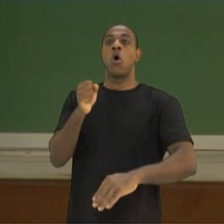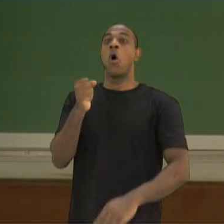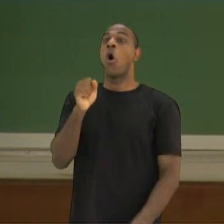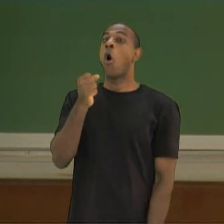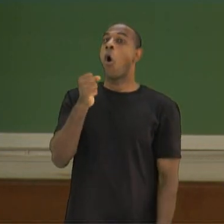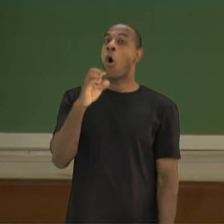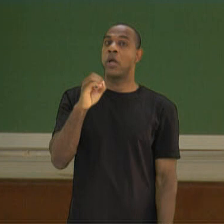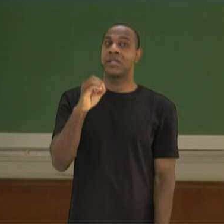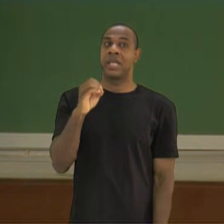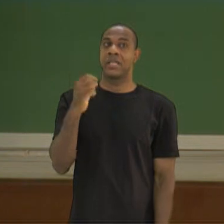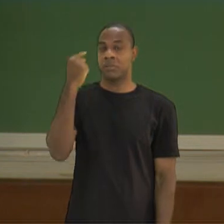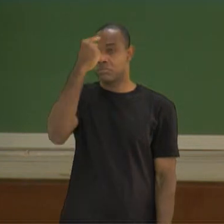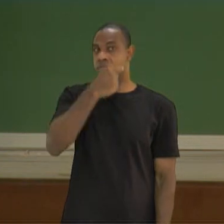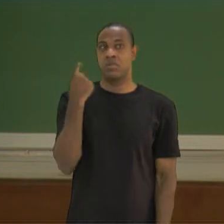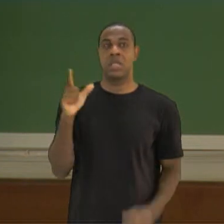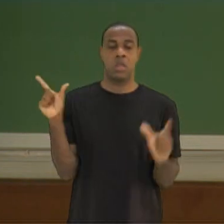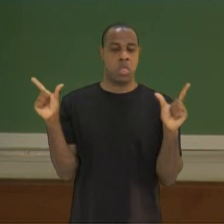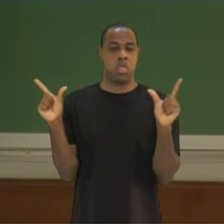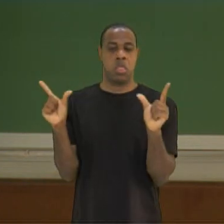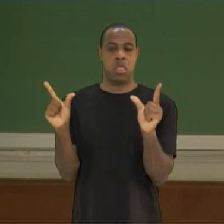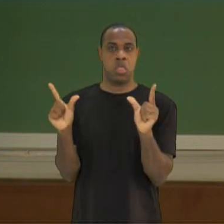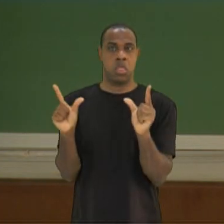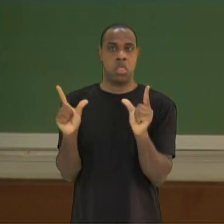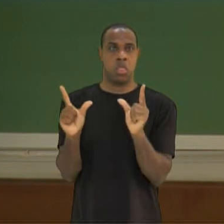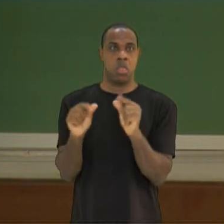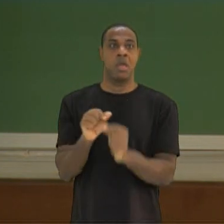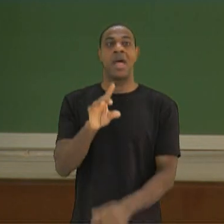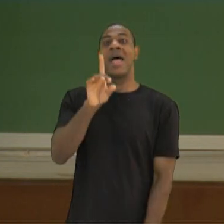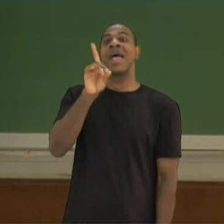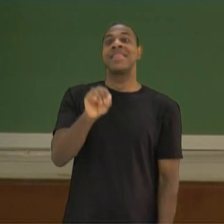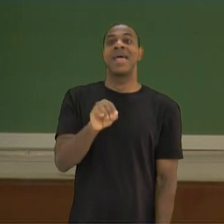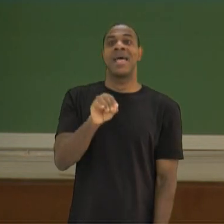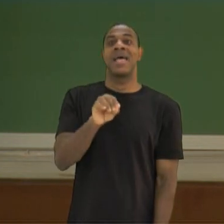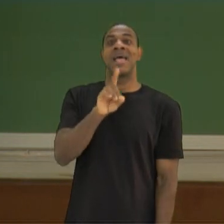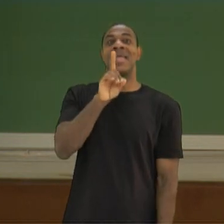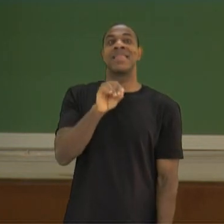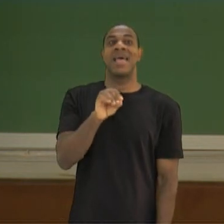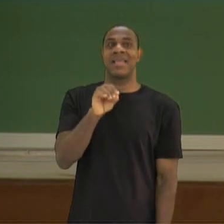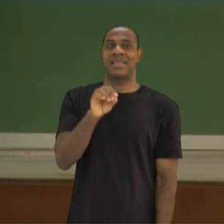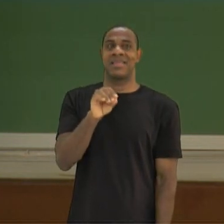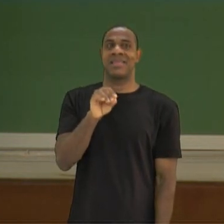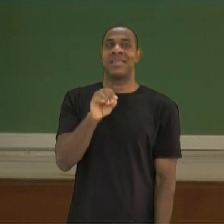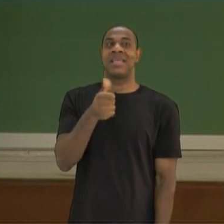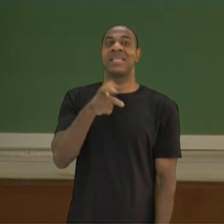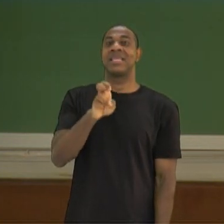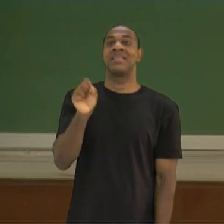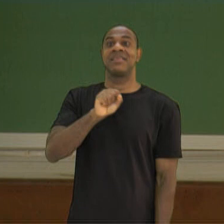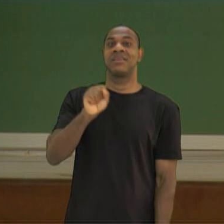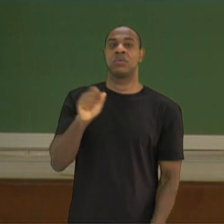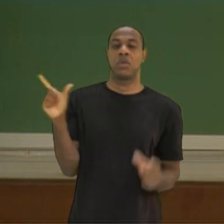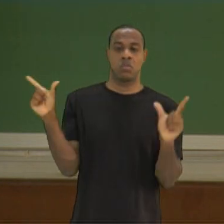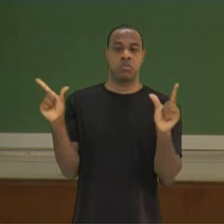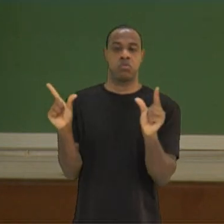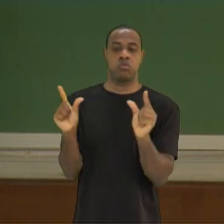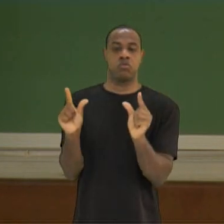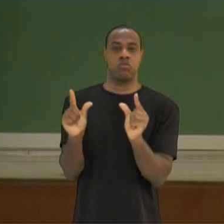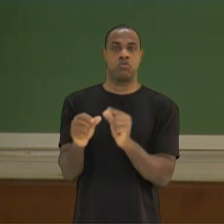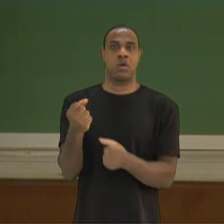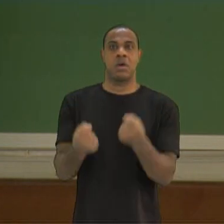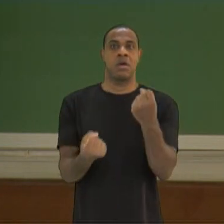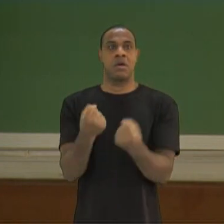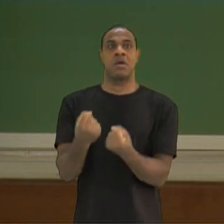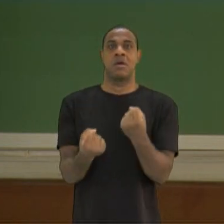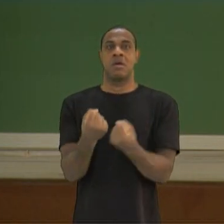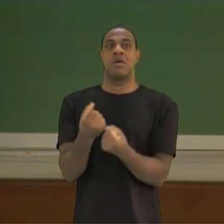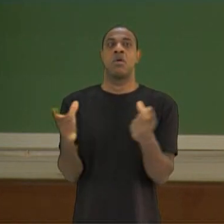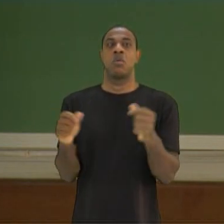ele estava, ele reduz para 10 km por hora, isso em 15 segundos. Isso significa o